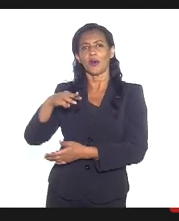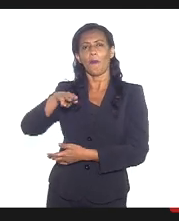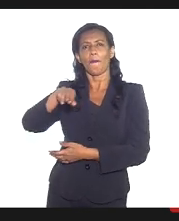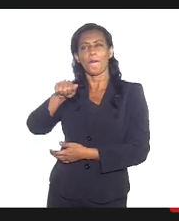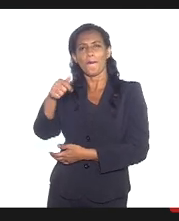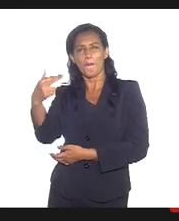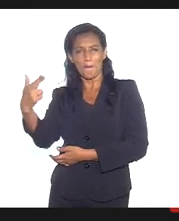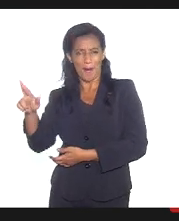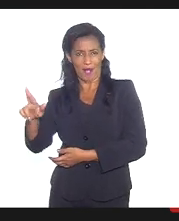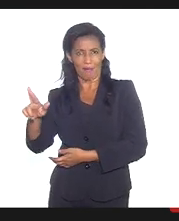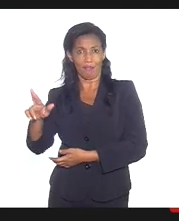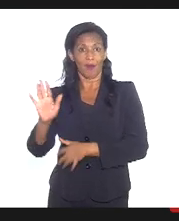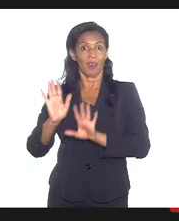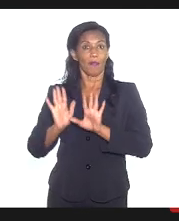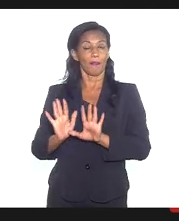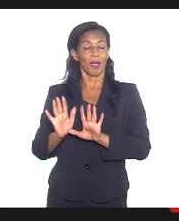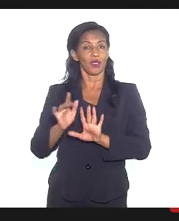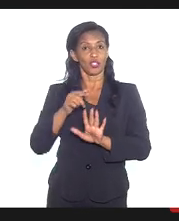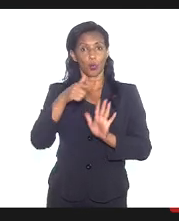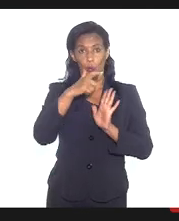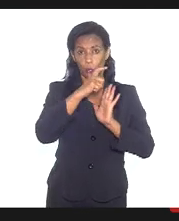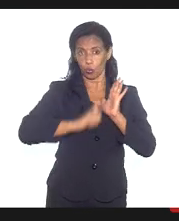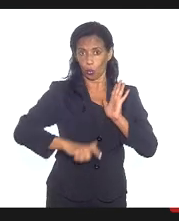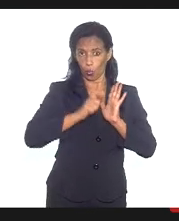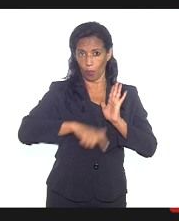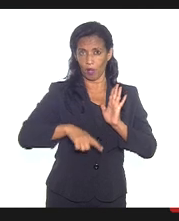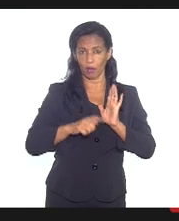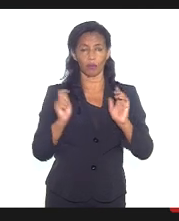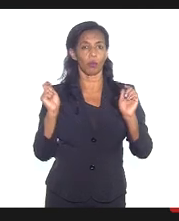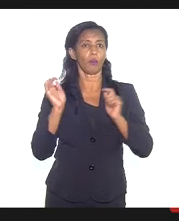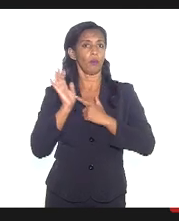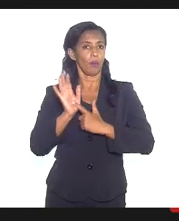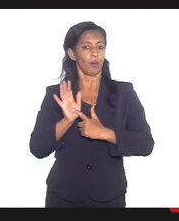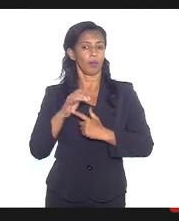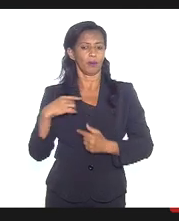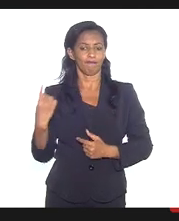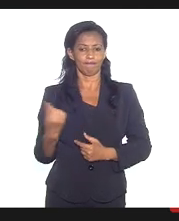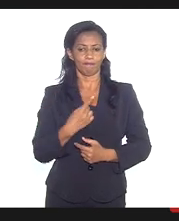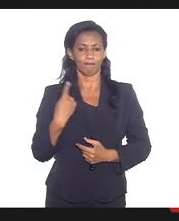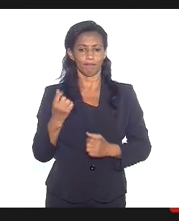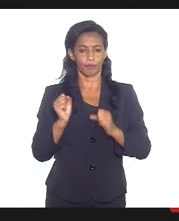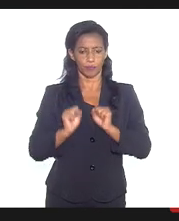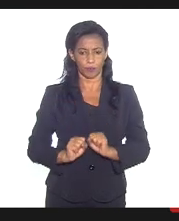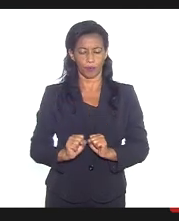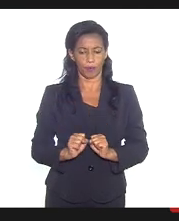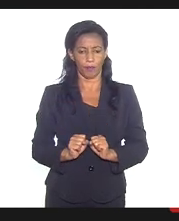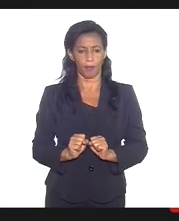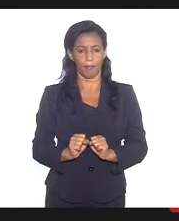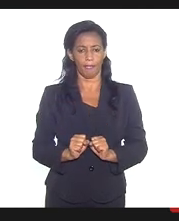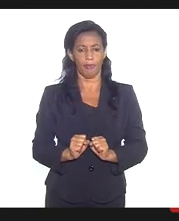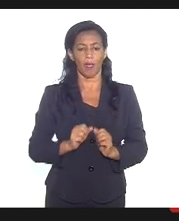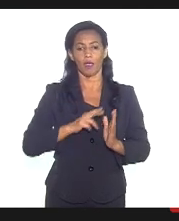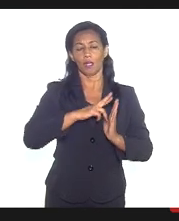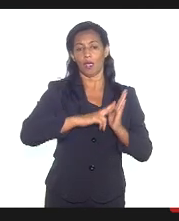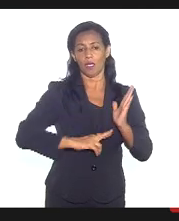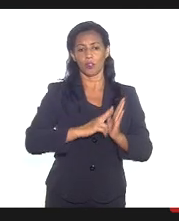Com isso, vai permitir que a gente possa, né, a partir dessa